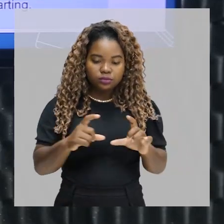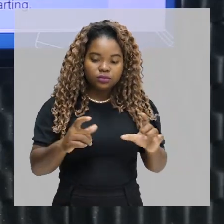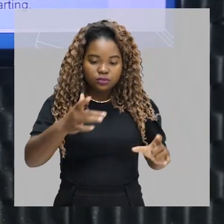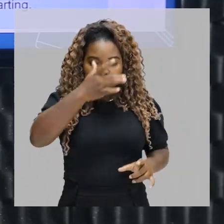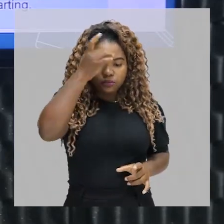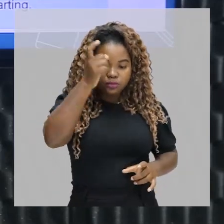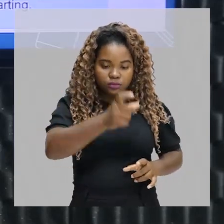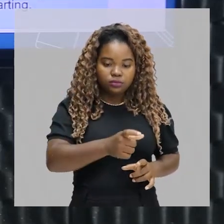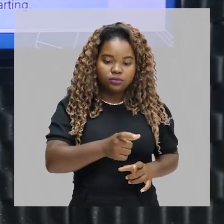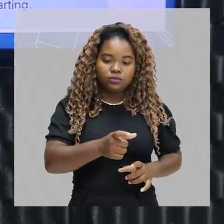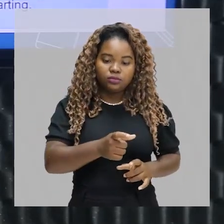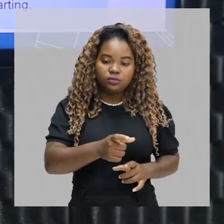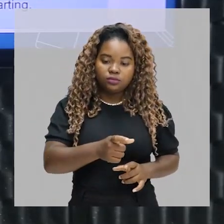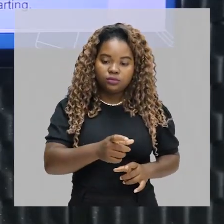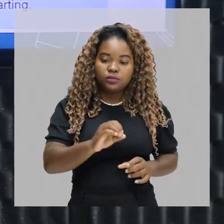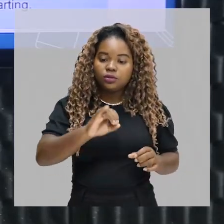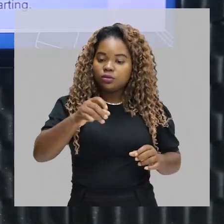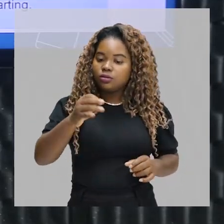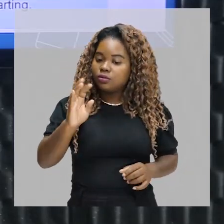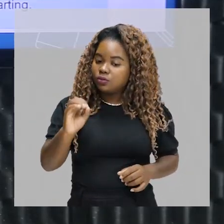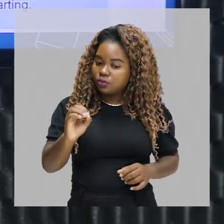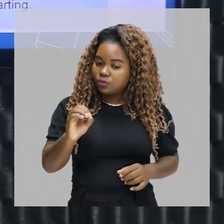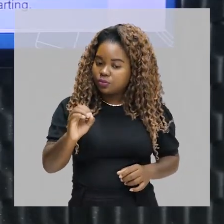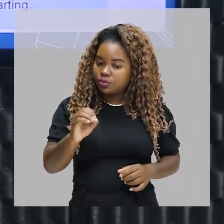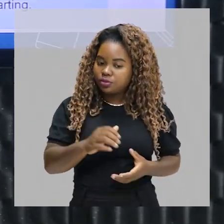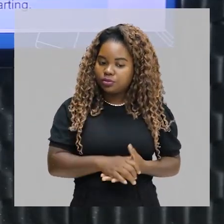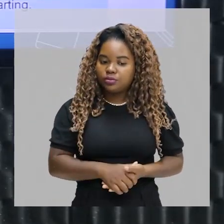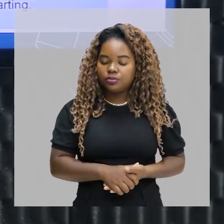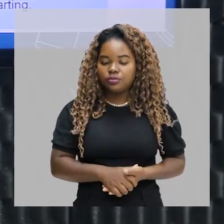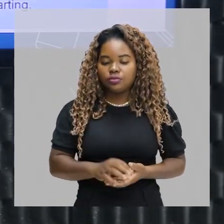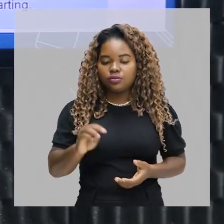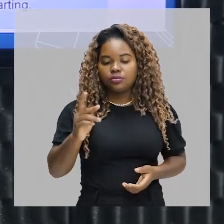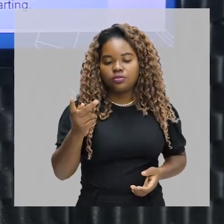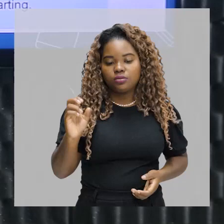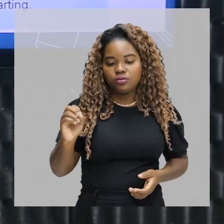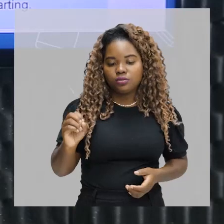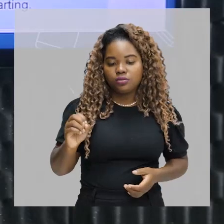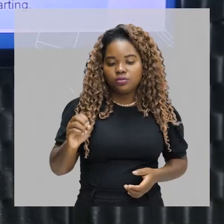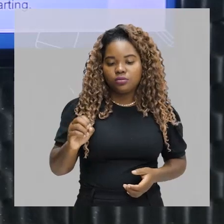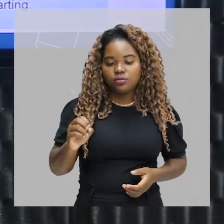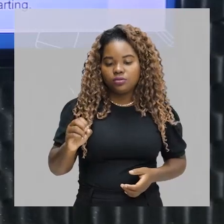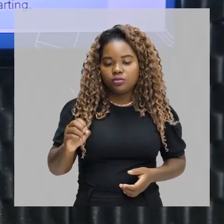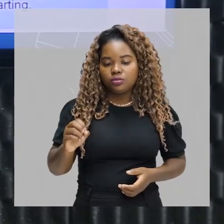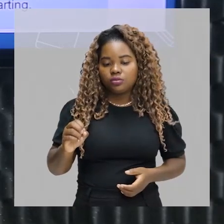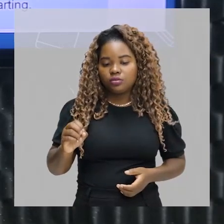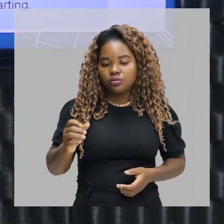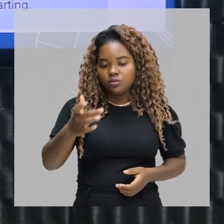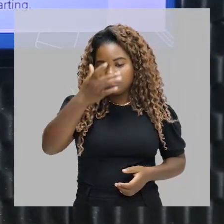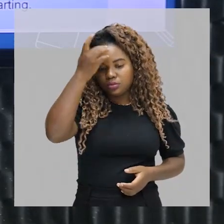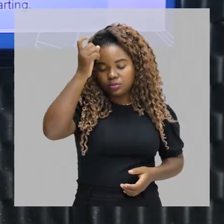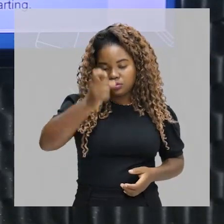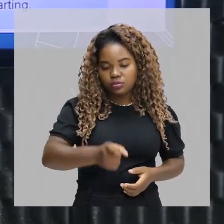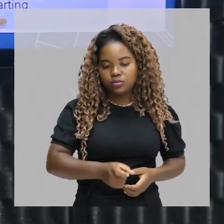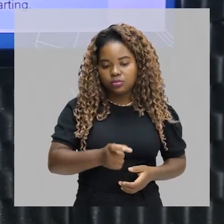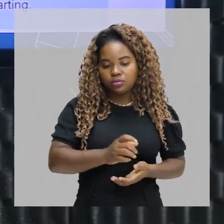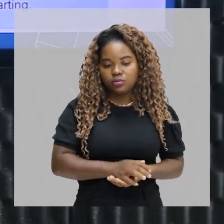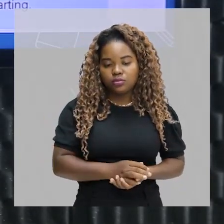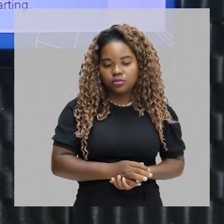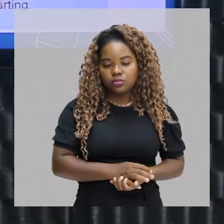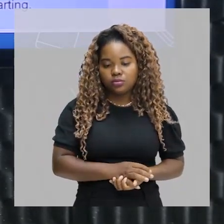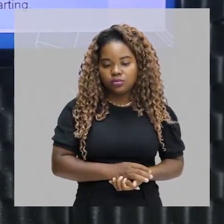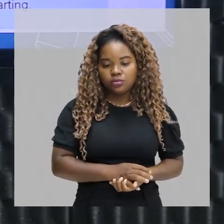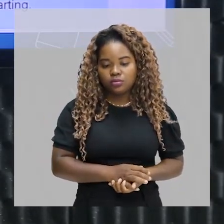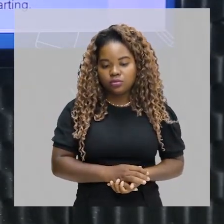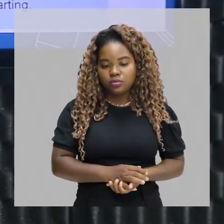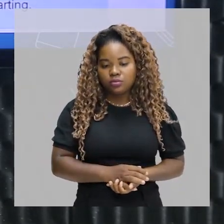pessoa está atuando como objeto da frase. O who é quando ele atua como sujeito, tá?